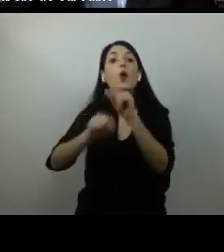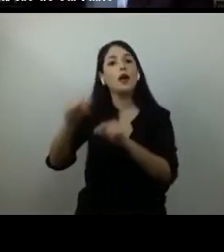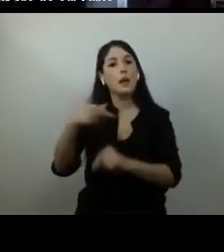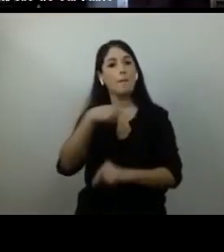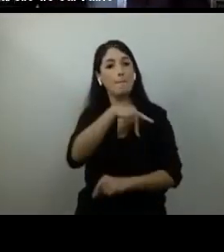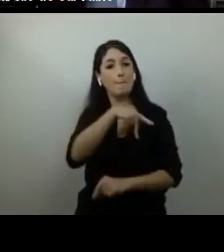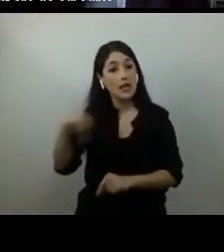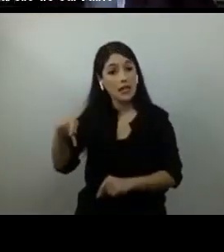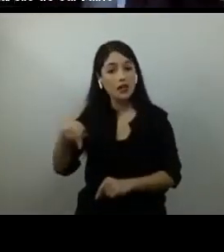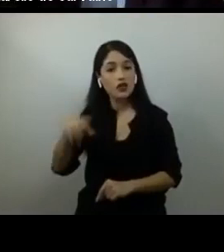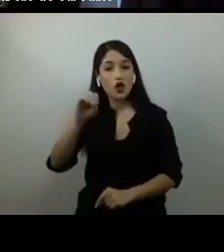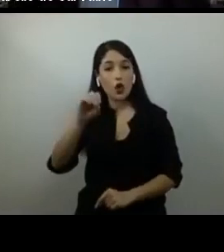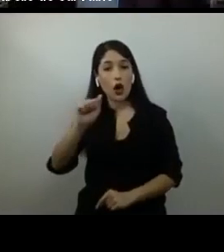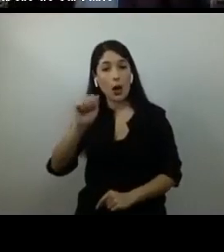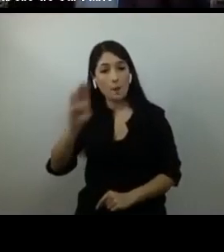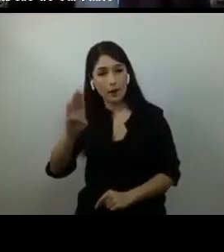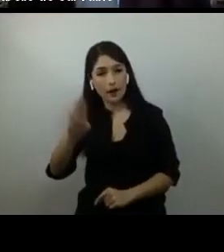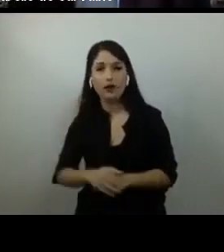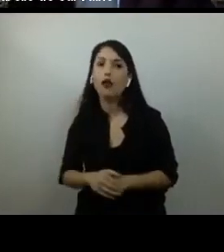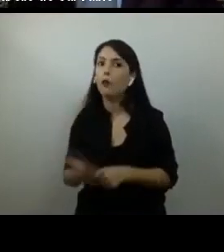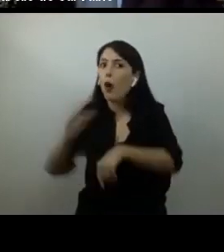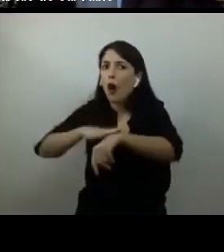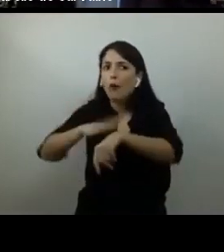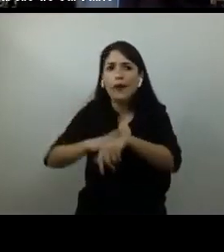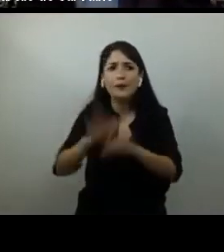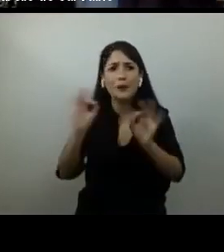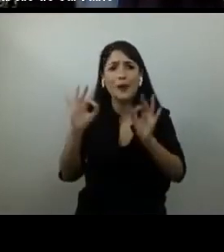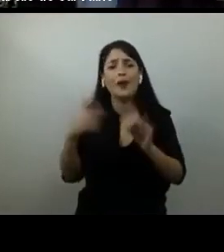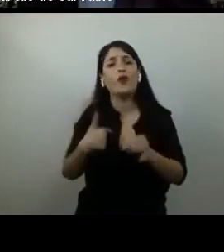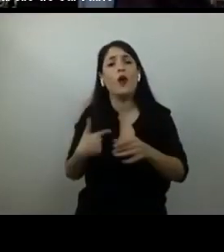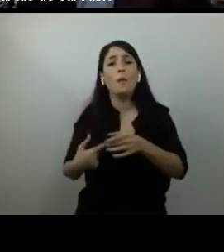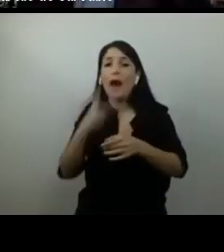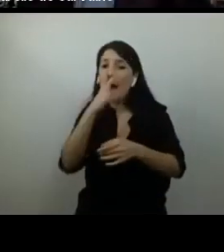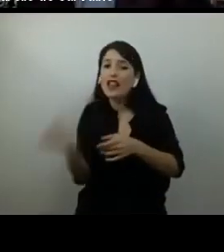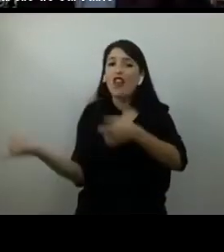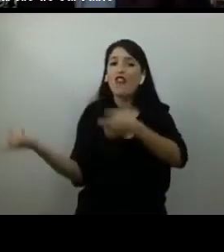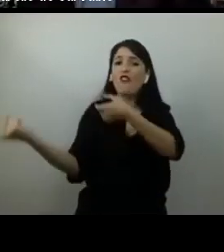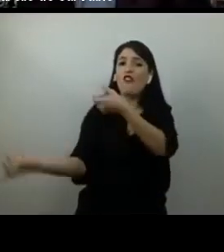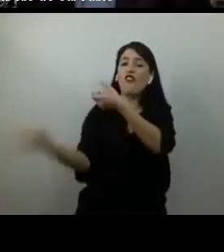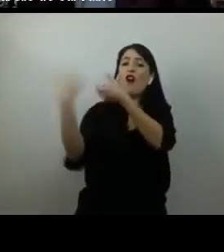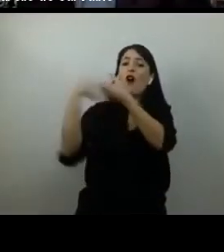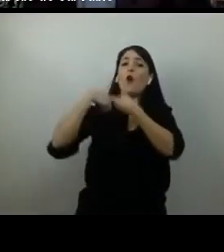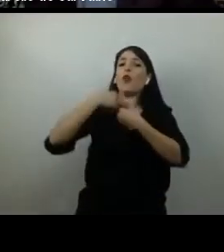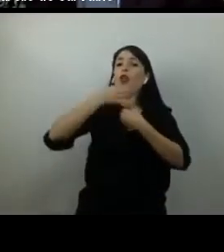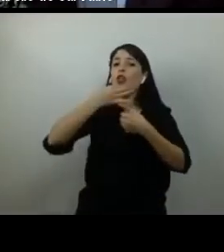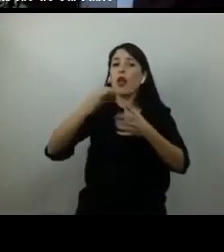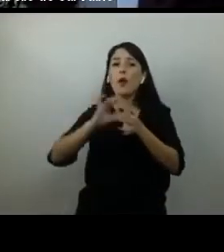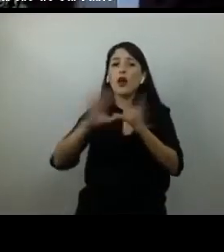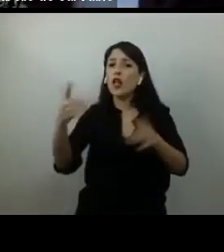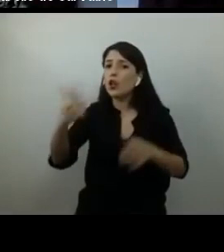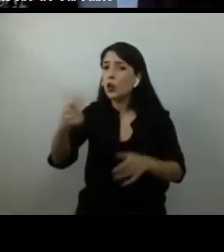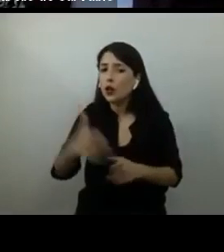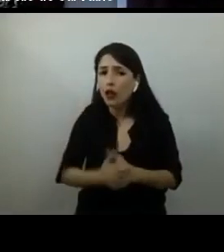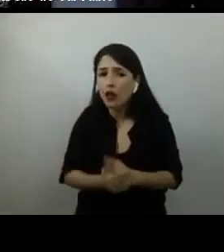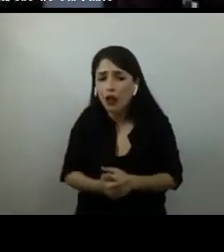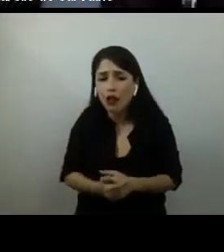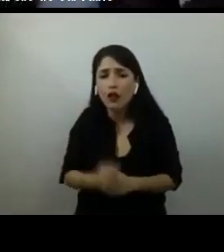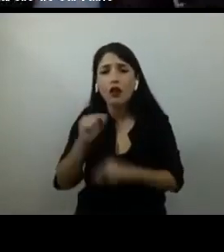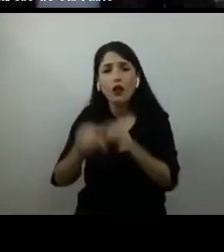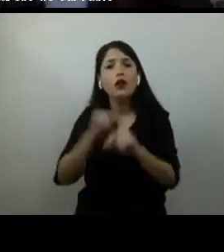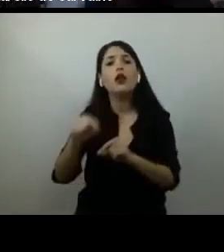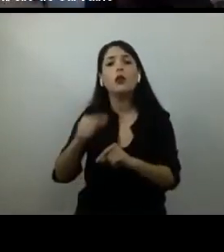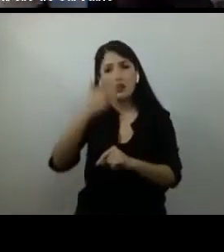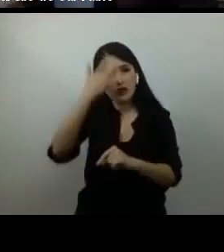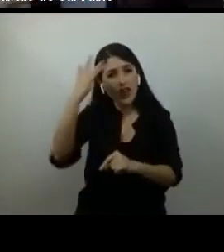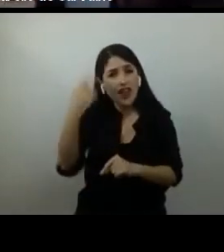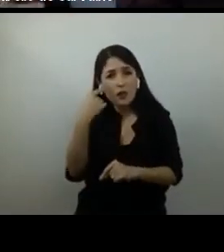de retrocesso democrático que a gente está enfrentando, uma pessoa que já passou, tem na trajetória pessoal, já sofreu